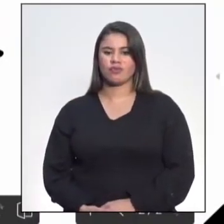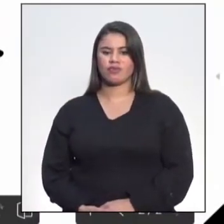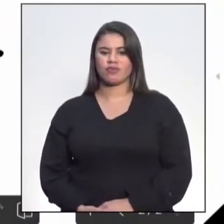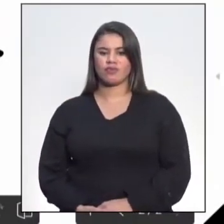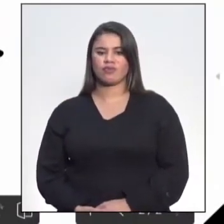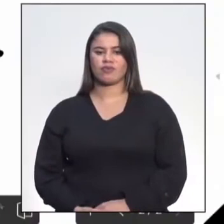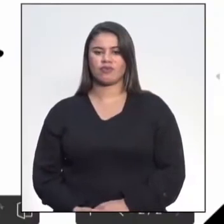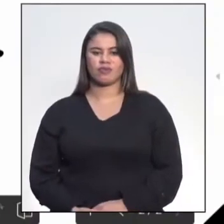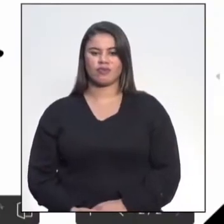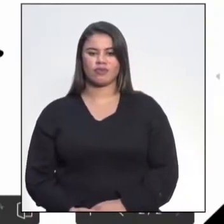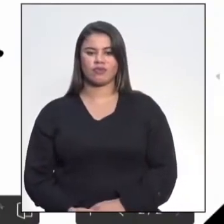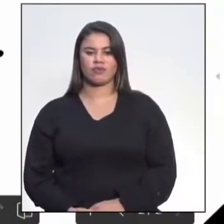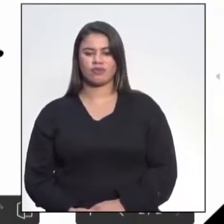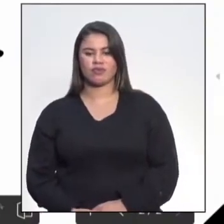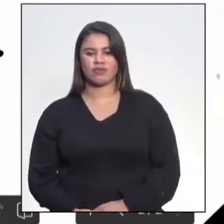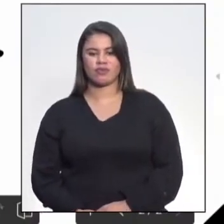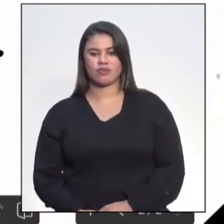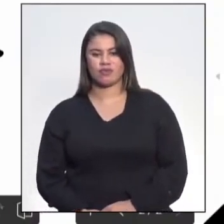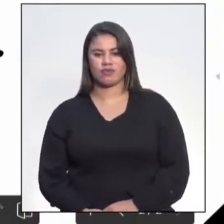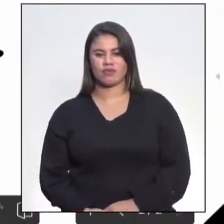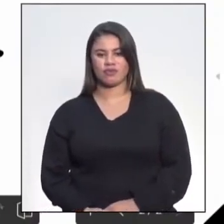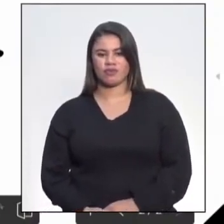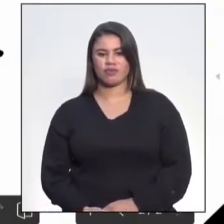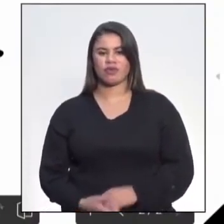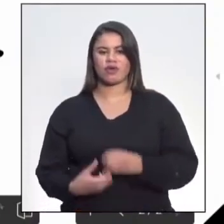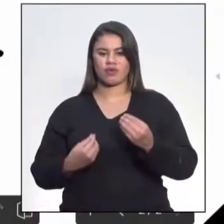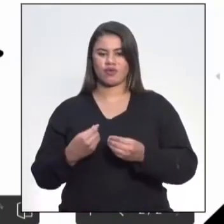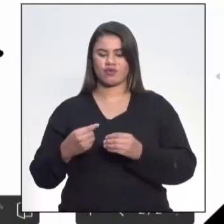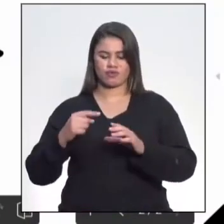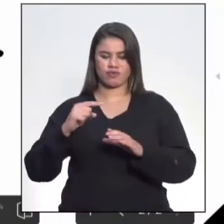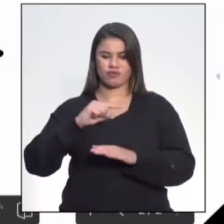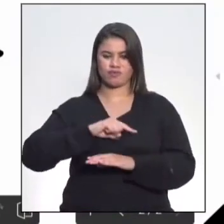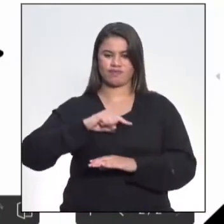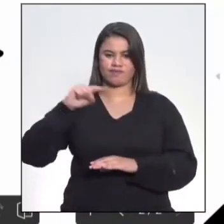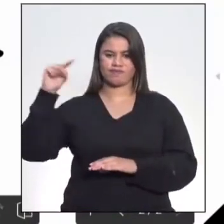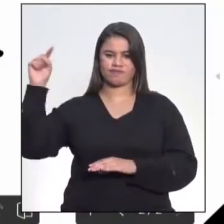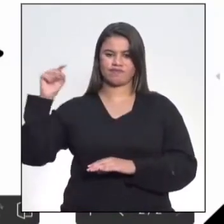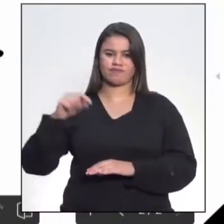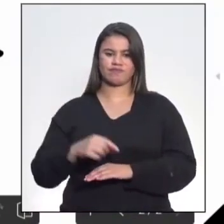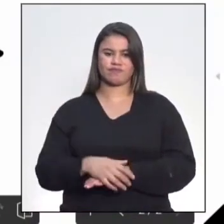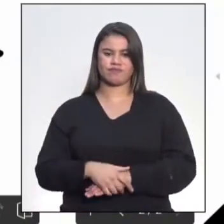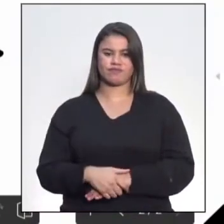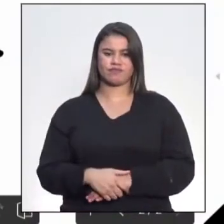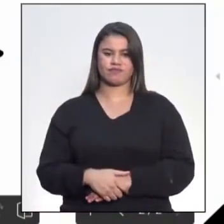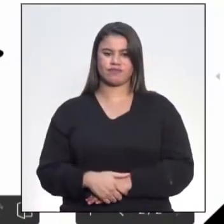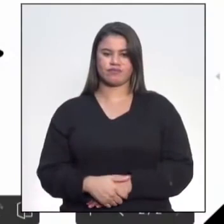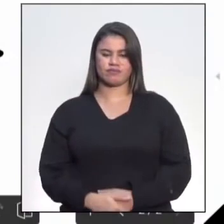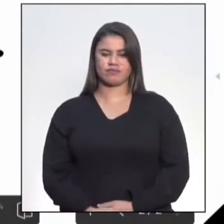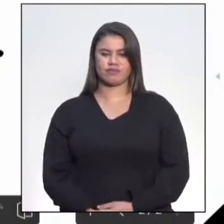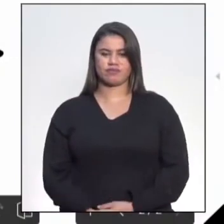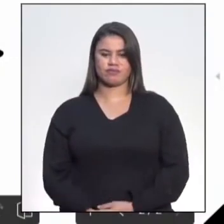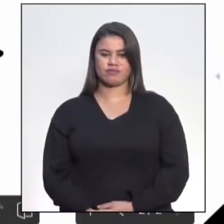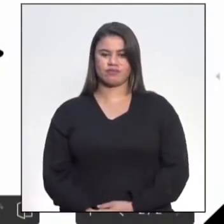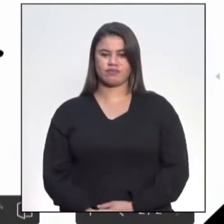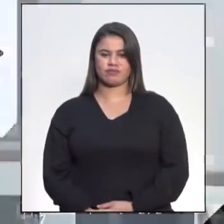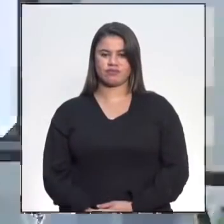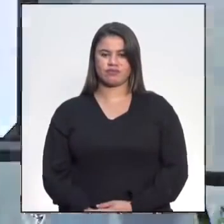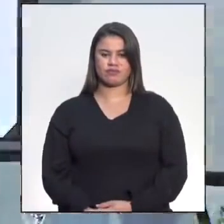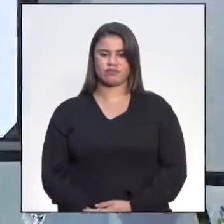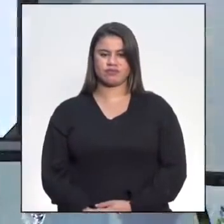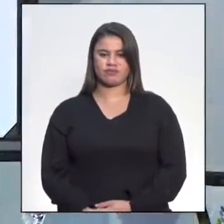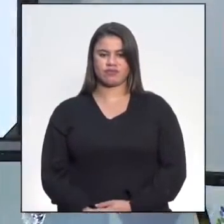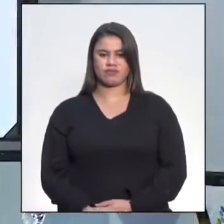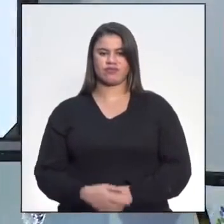bonitinho quando a gente faz tracejadinho aqui, ó. Tudo bem? E agora a gente vai traçar uma reta. Vamos ver se ela vai sair. Ficou. Então, a minha função